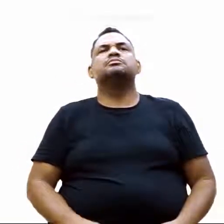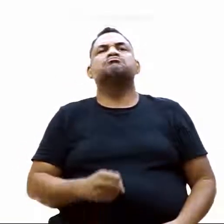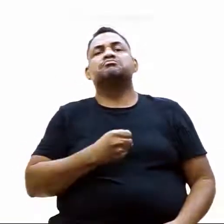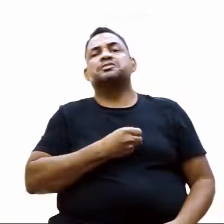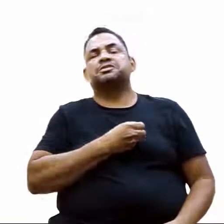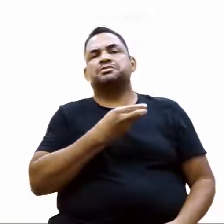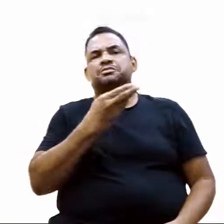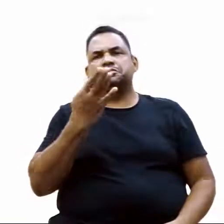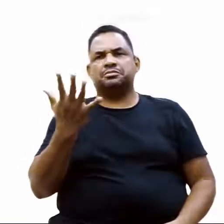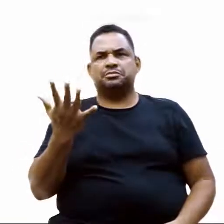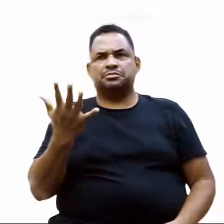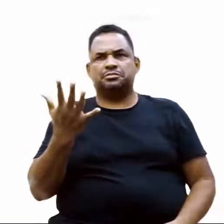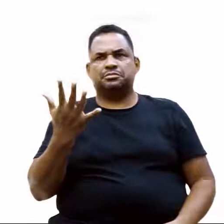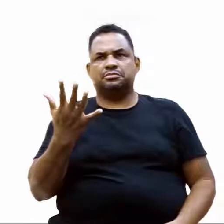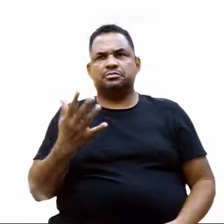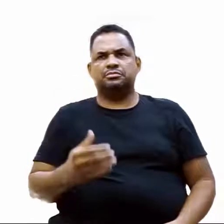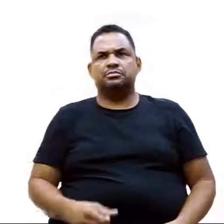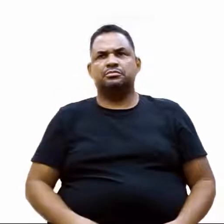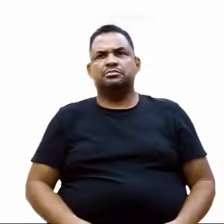Quantitativamente,